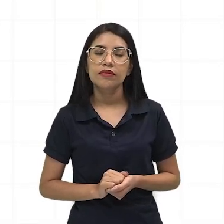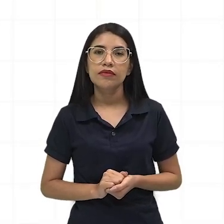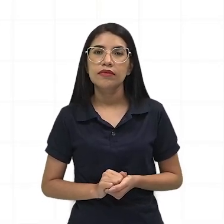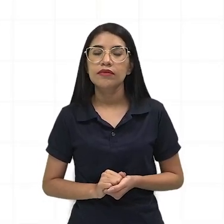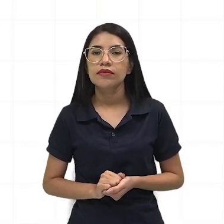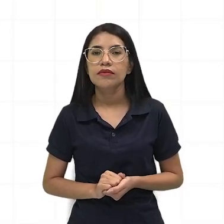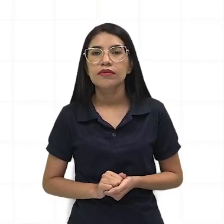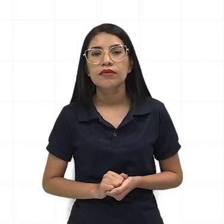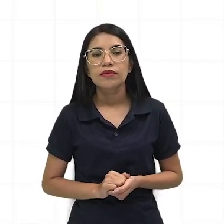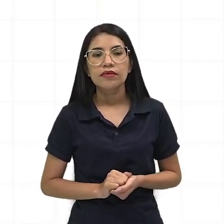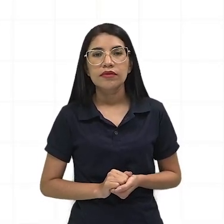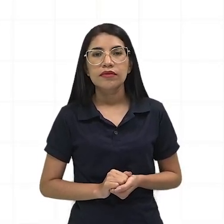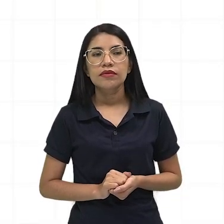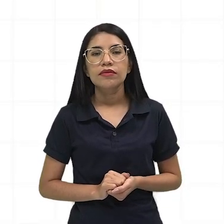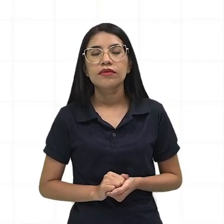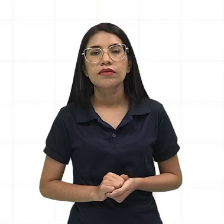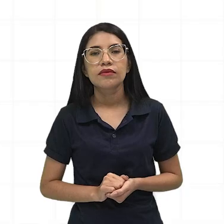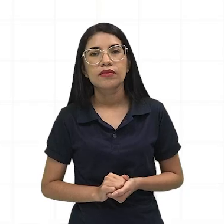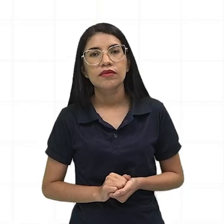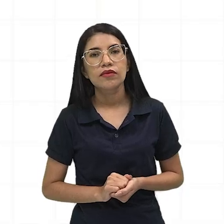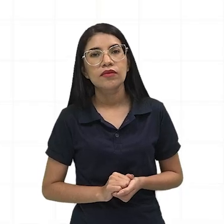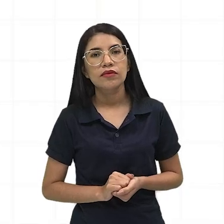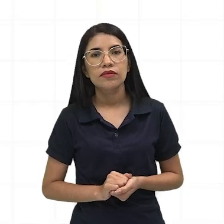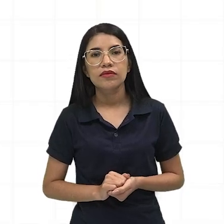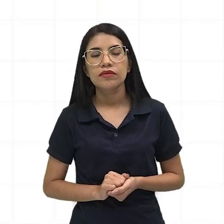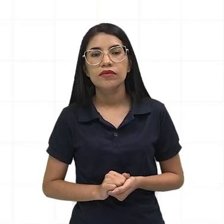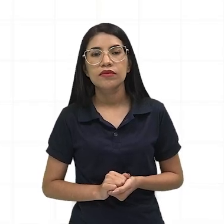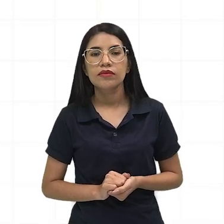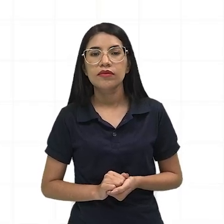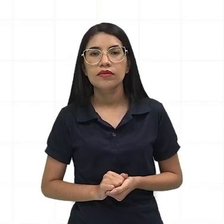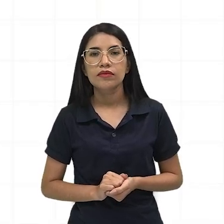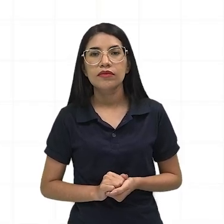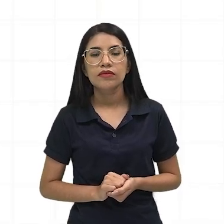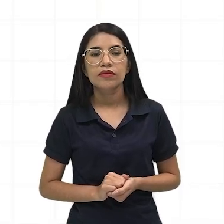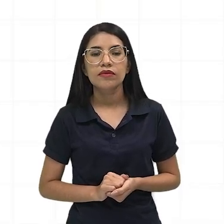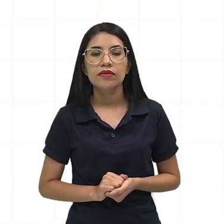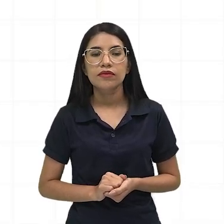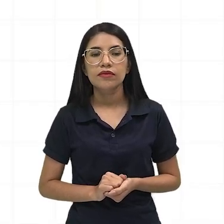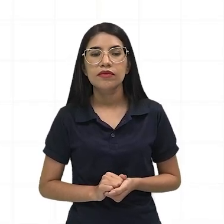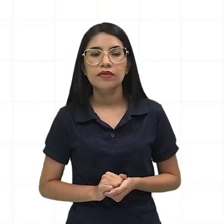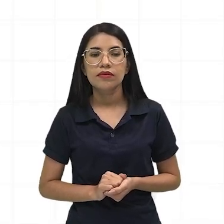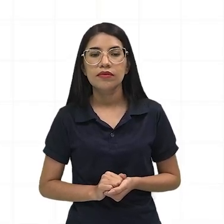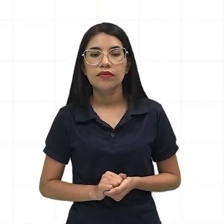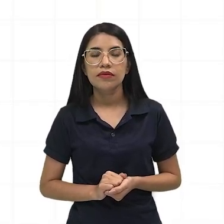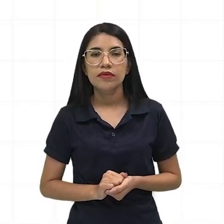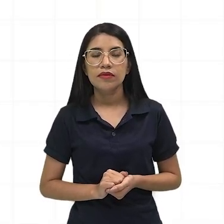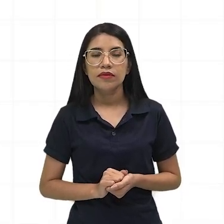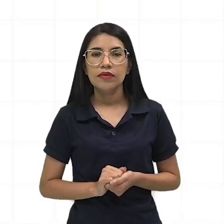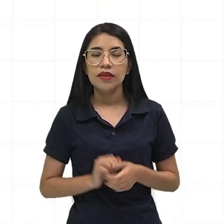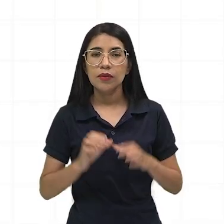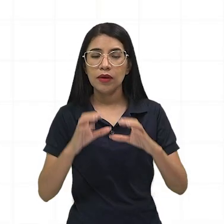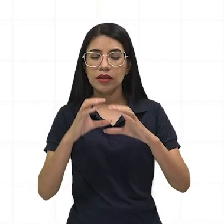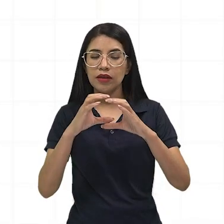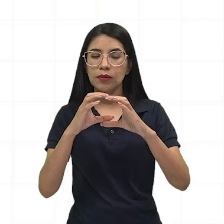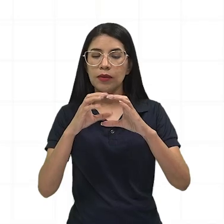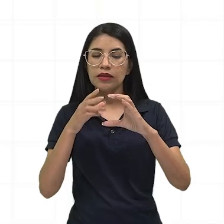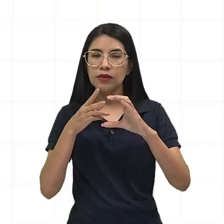bem. Então, quando eu pego aqui, olha lá, e corto, né, e eu